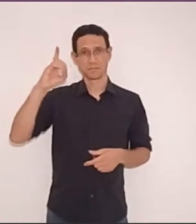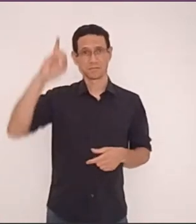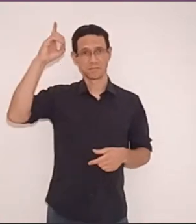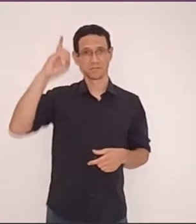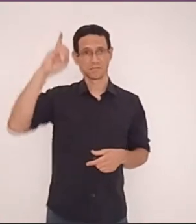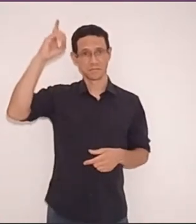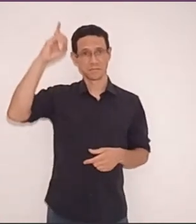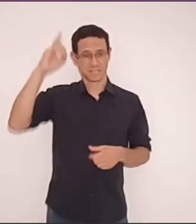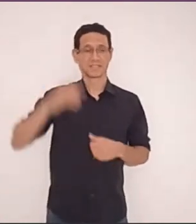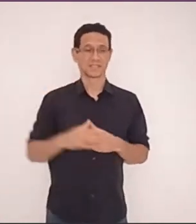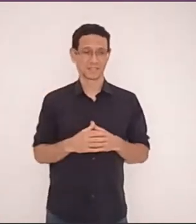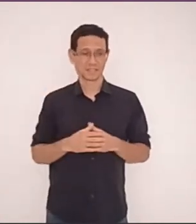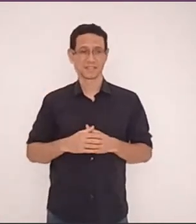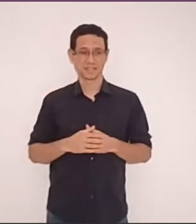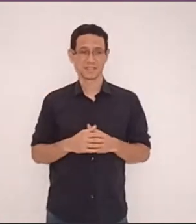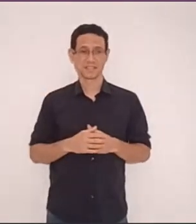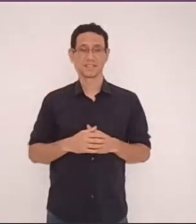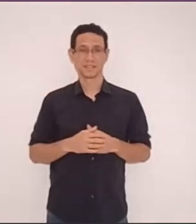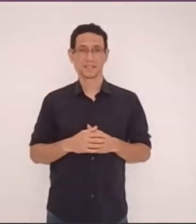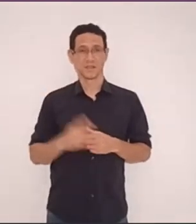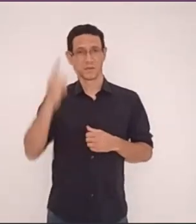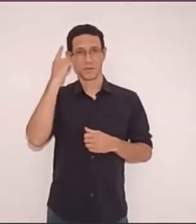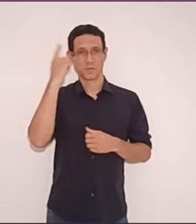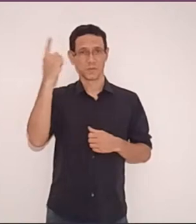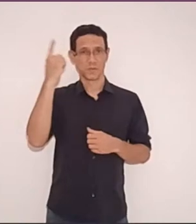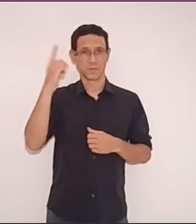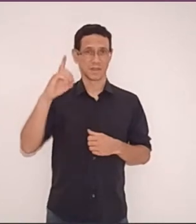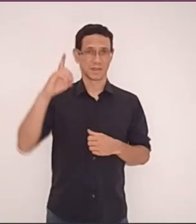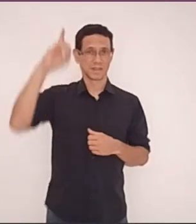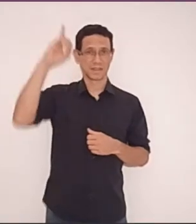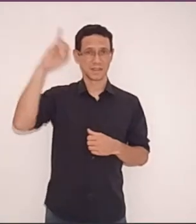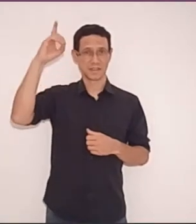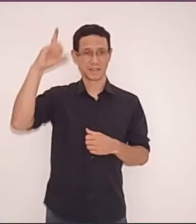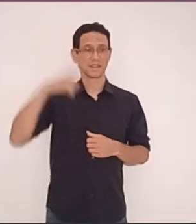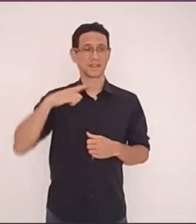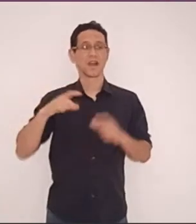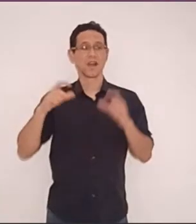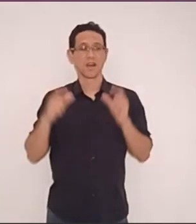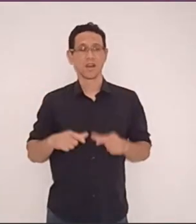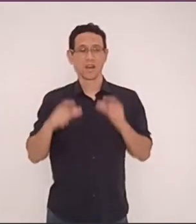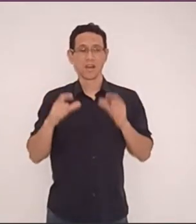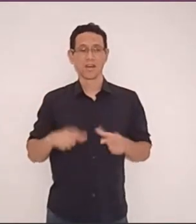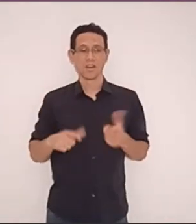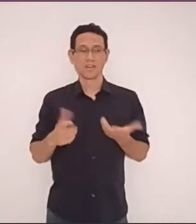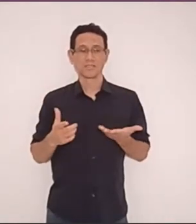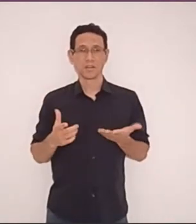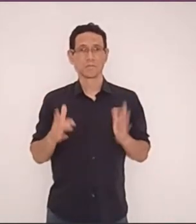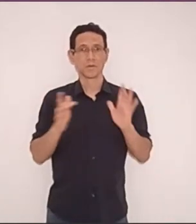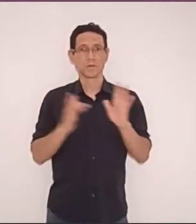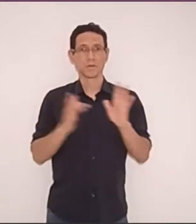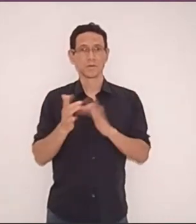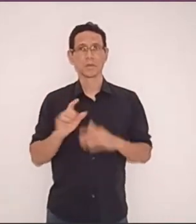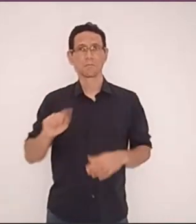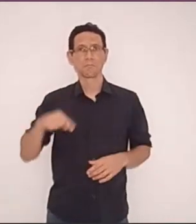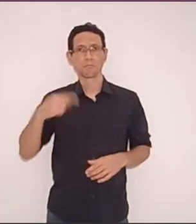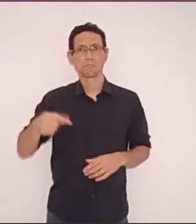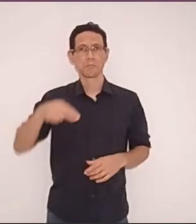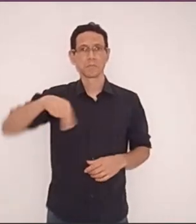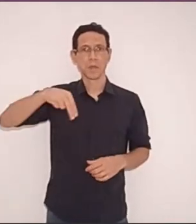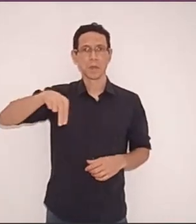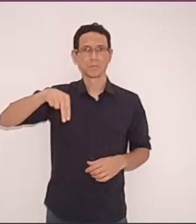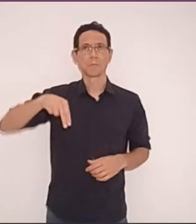onisciente onipresente mono.exe Deus teve um filho Jesus não teve nada de